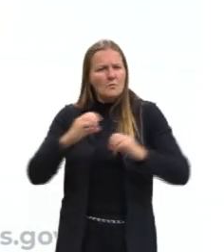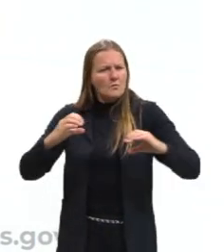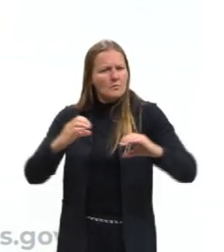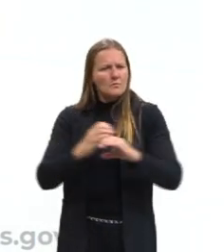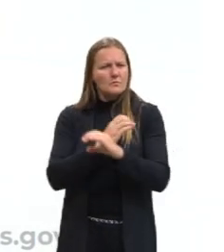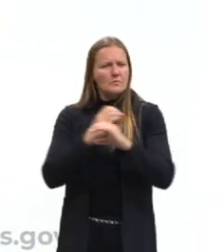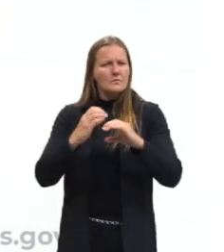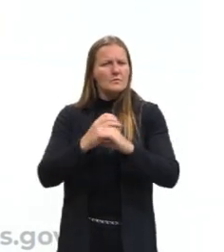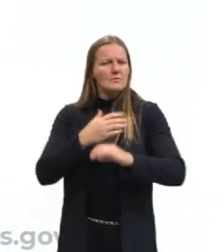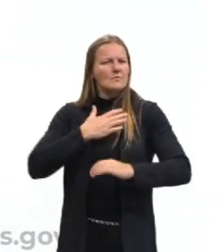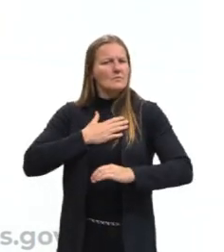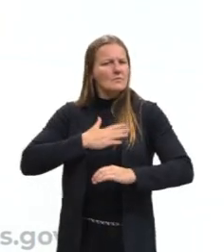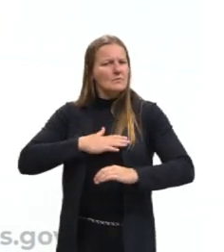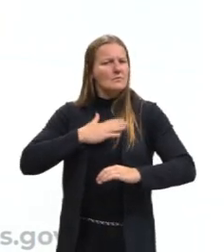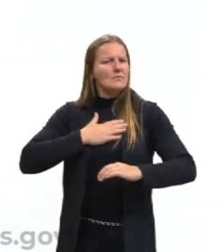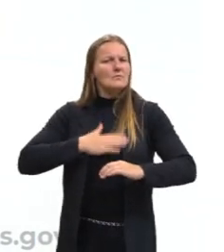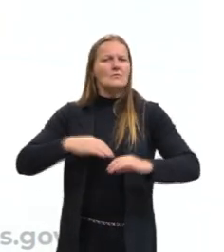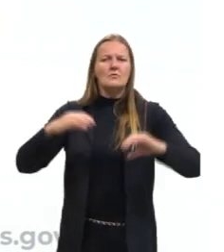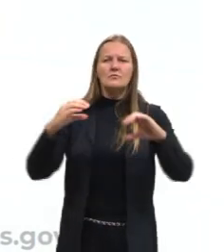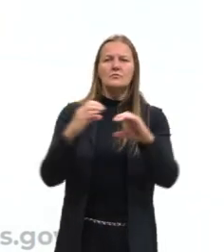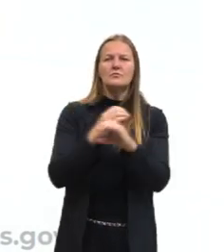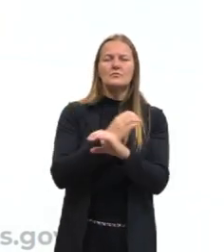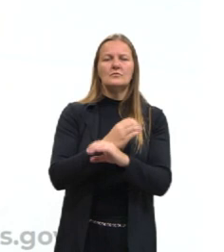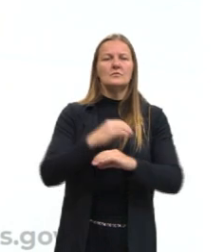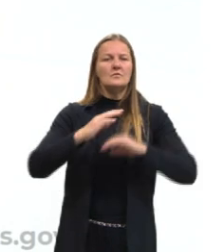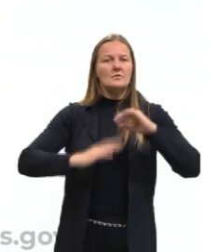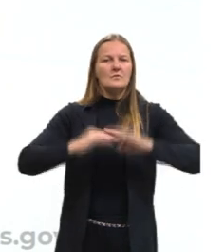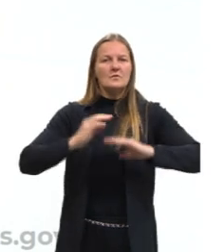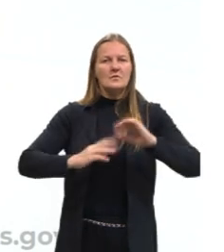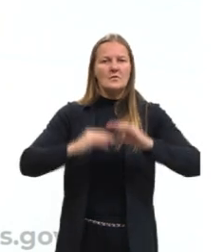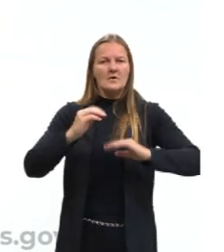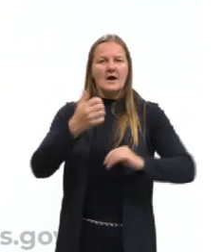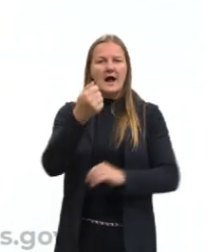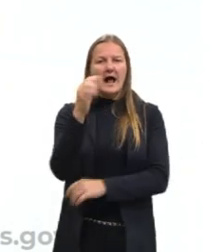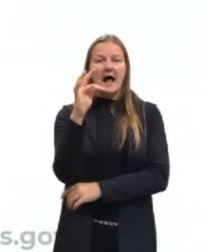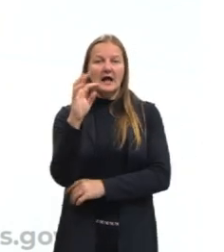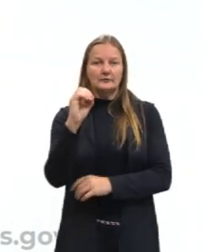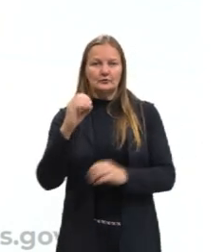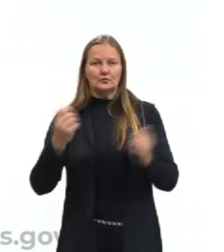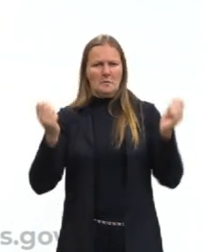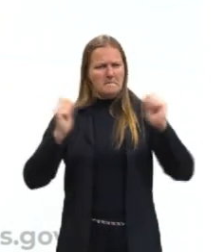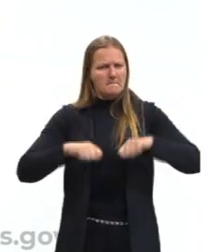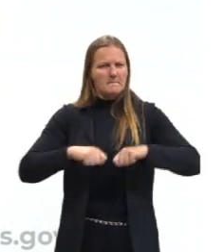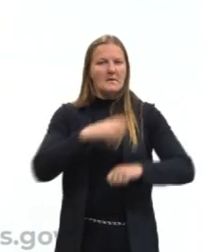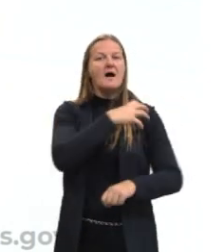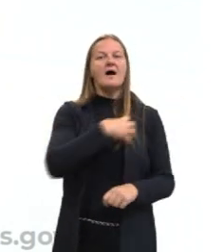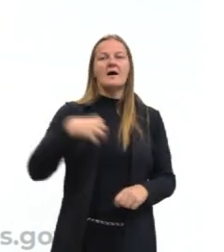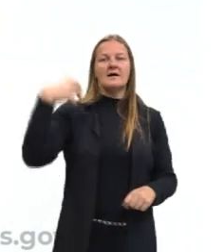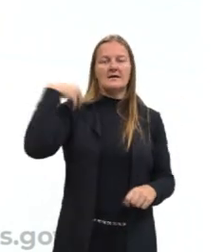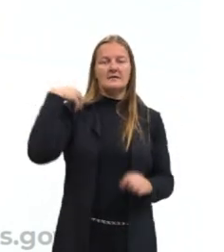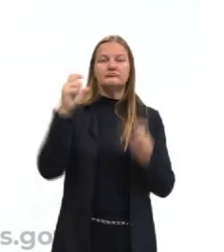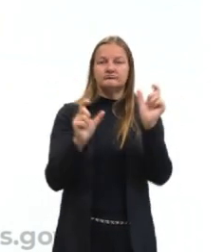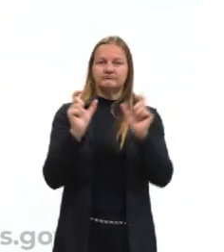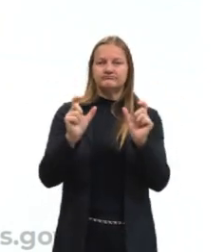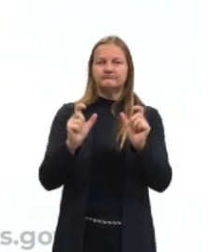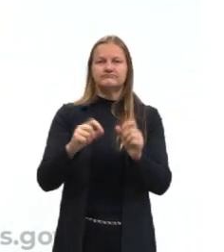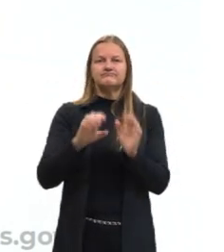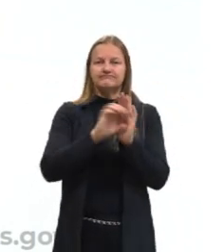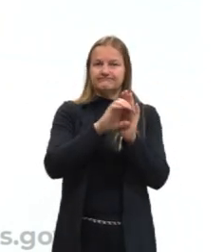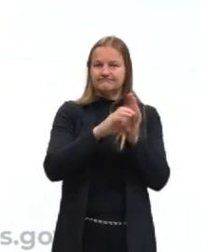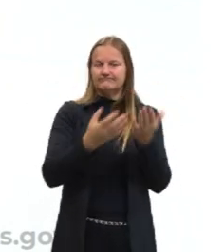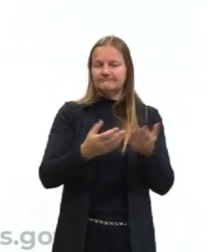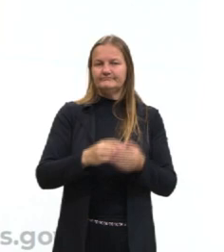essa passagem né do do ato para potência que o Aristóteles propõe que nós vamos discutir também